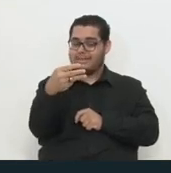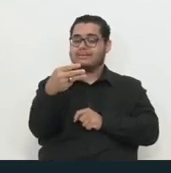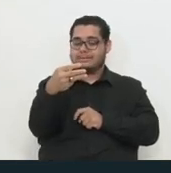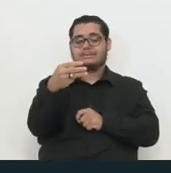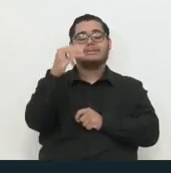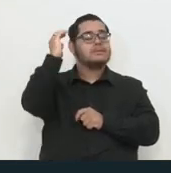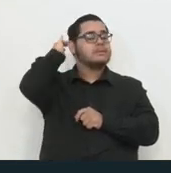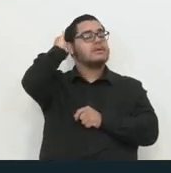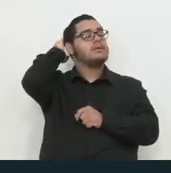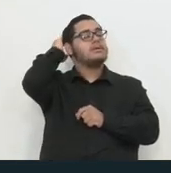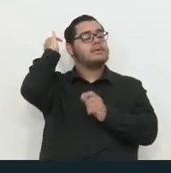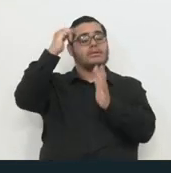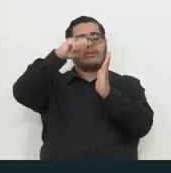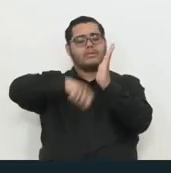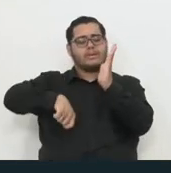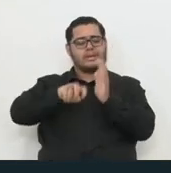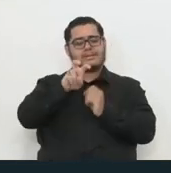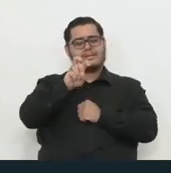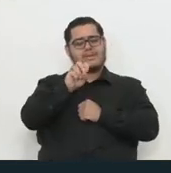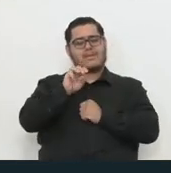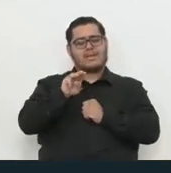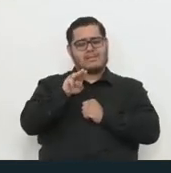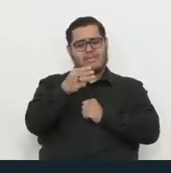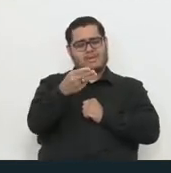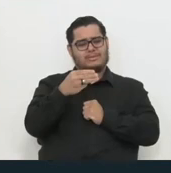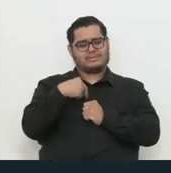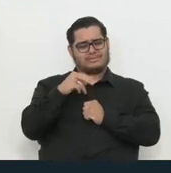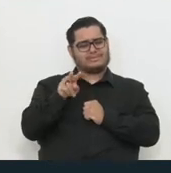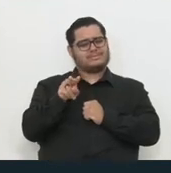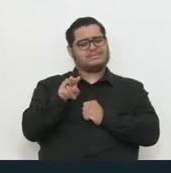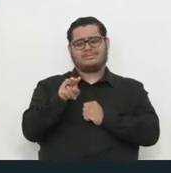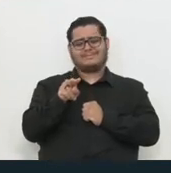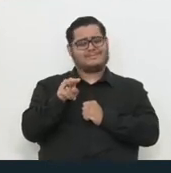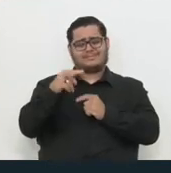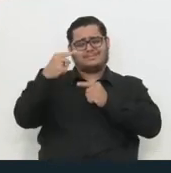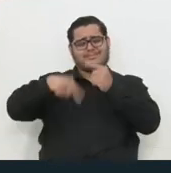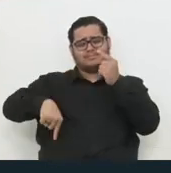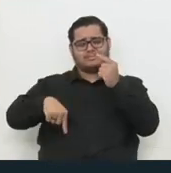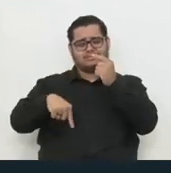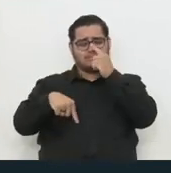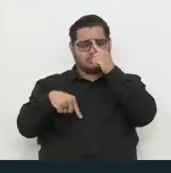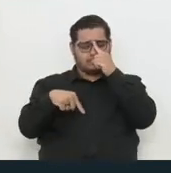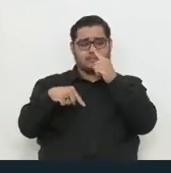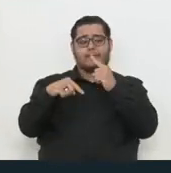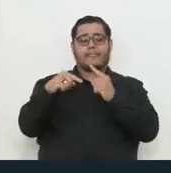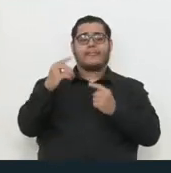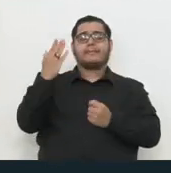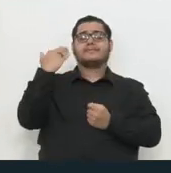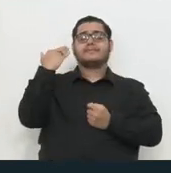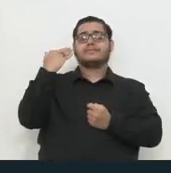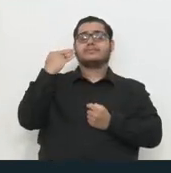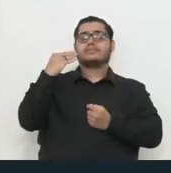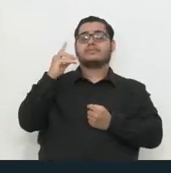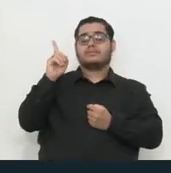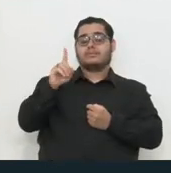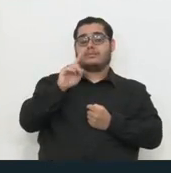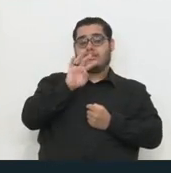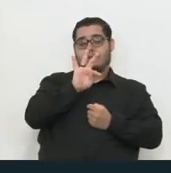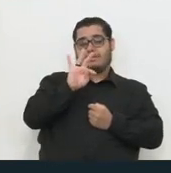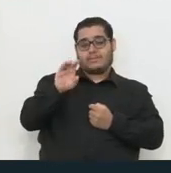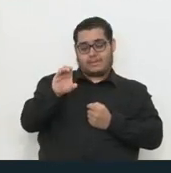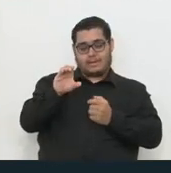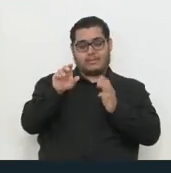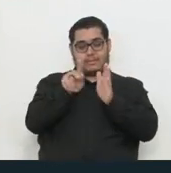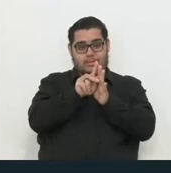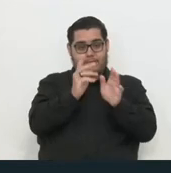de Quase 50 milhões é justificável quer dizer recentemente agora né os últimos dias o Tribunal de Contas barron processo que tinha também